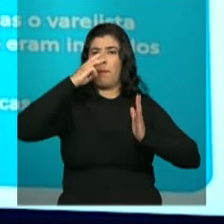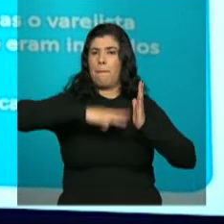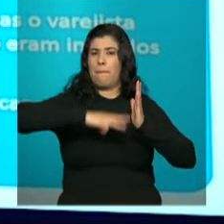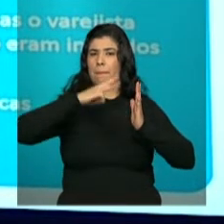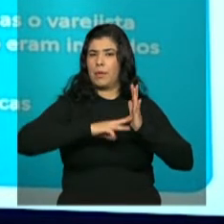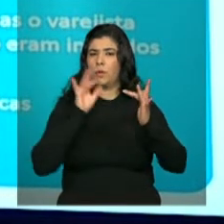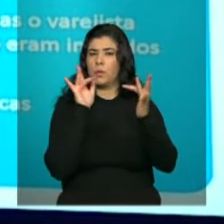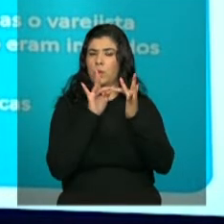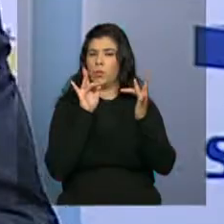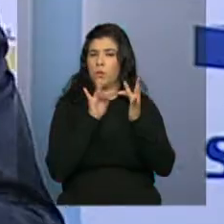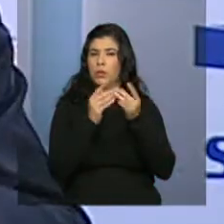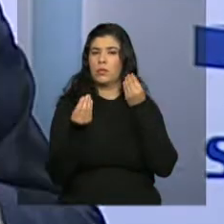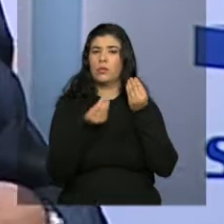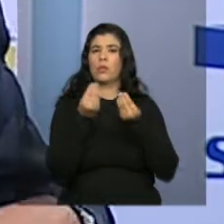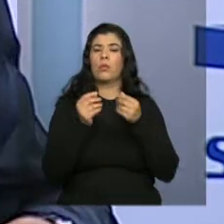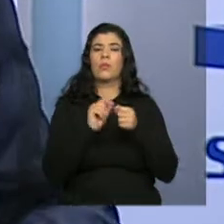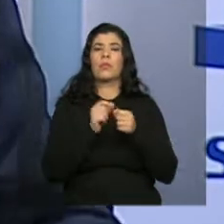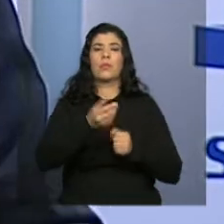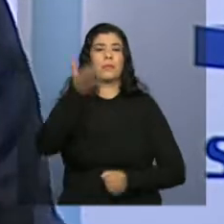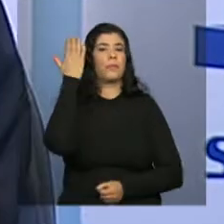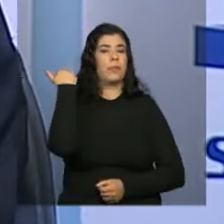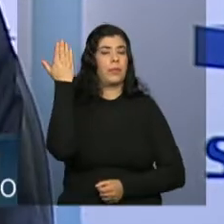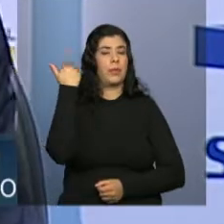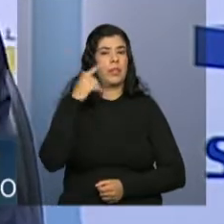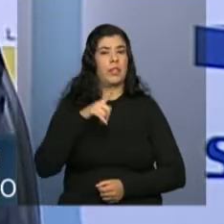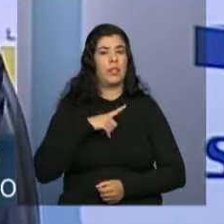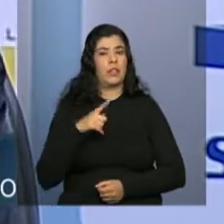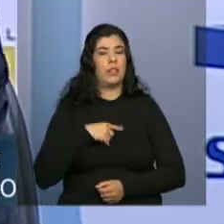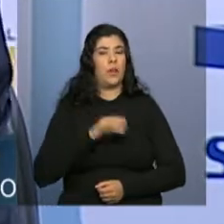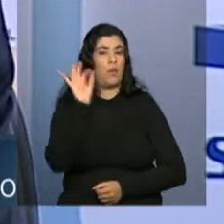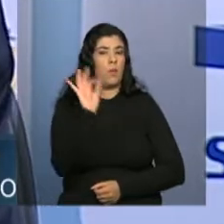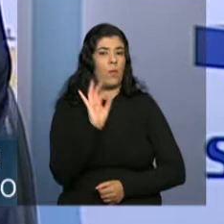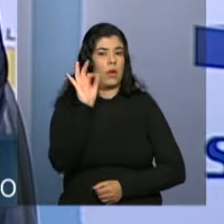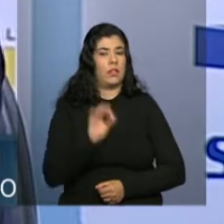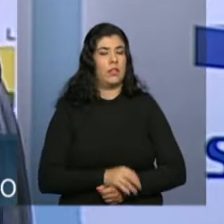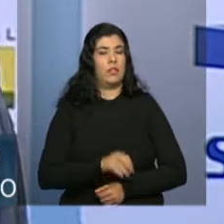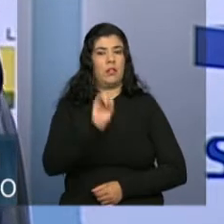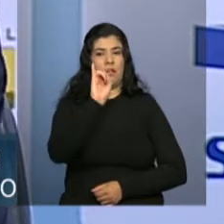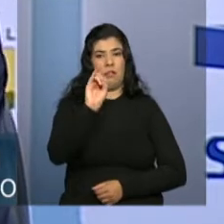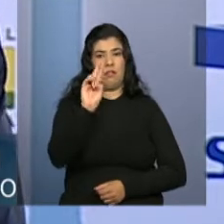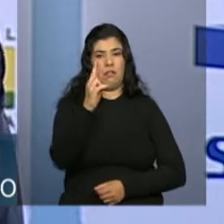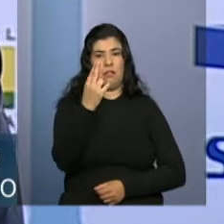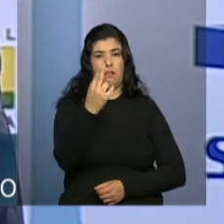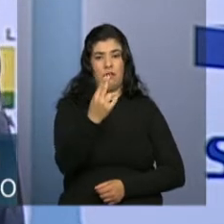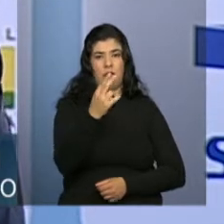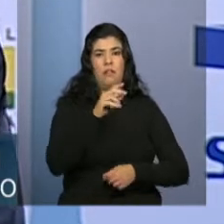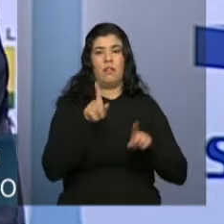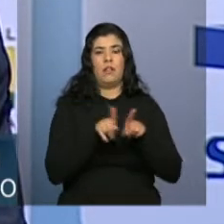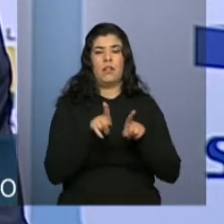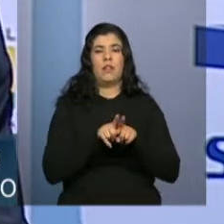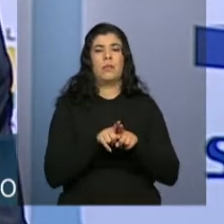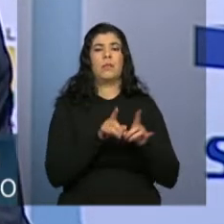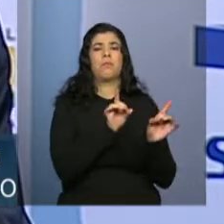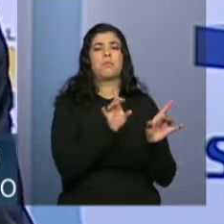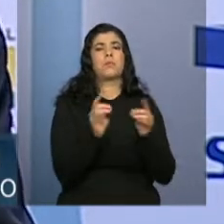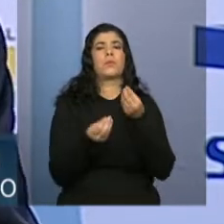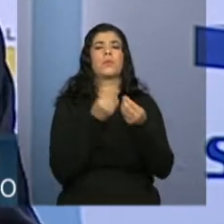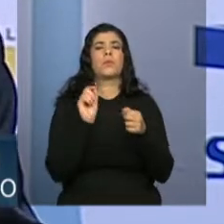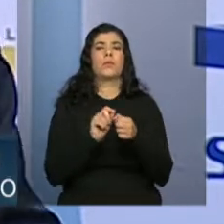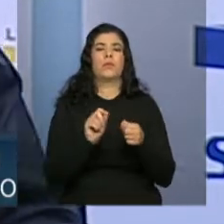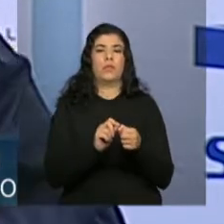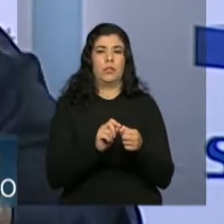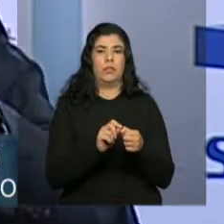internacionalmente é feito né Aquele caso do inch para medir aí a concentração do mercado ou não